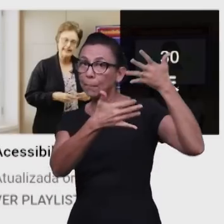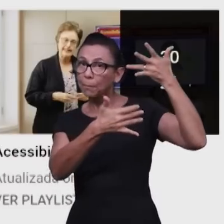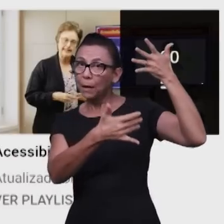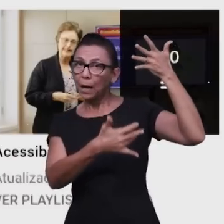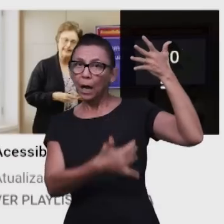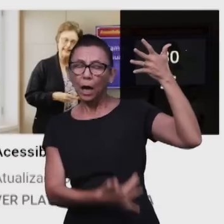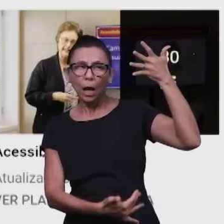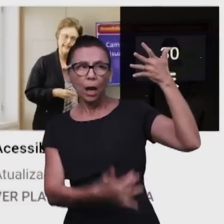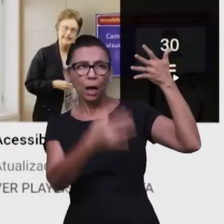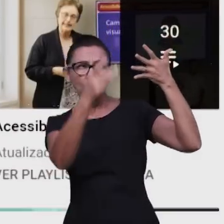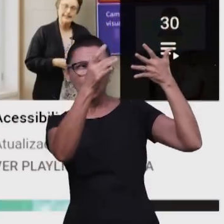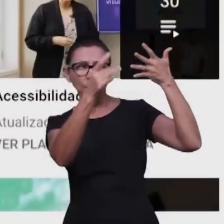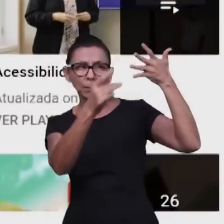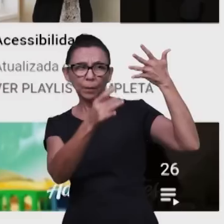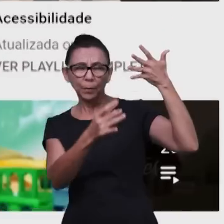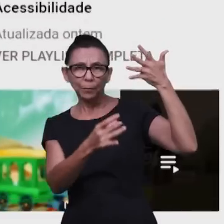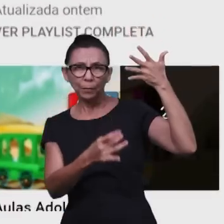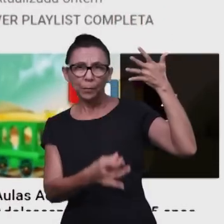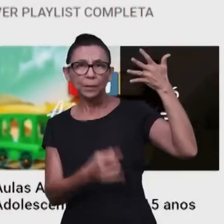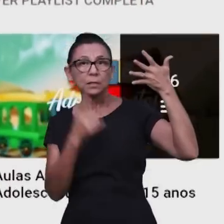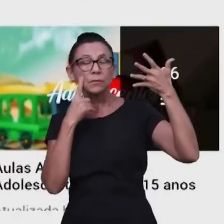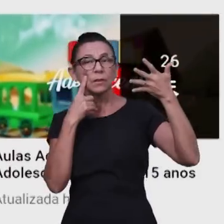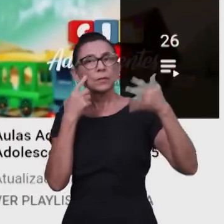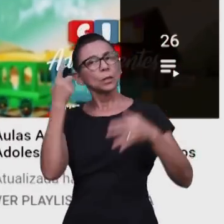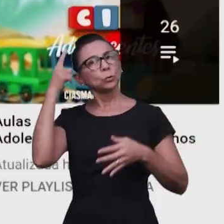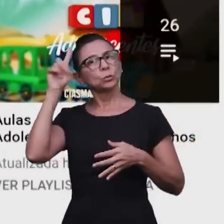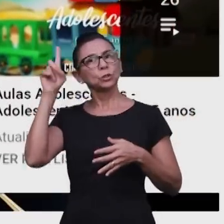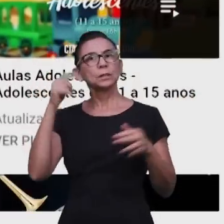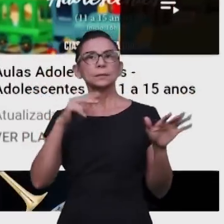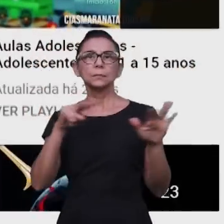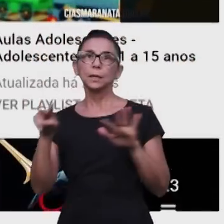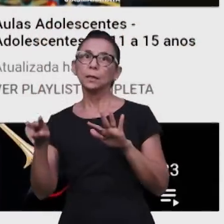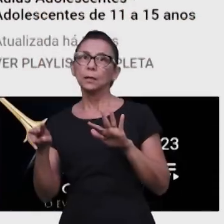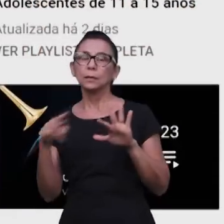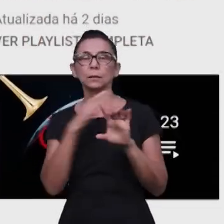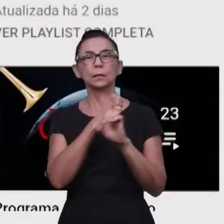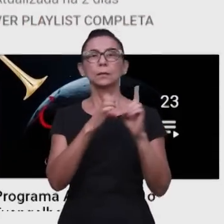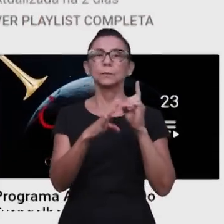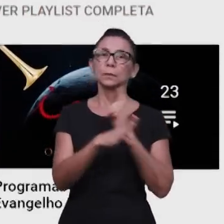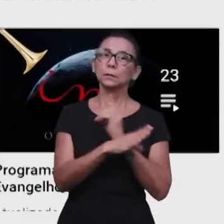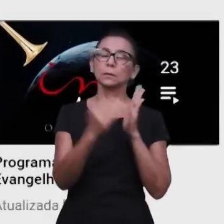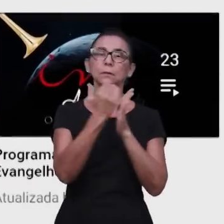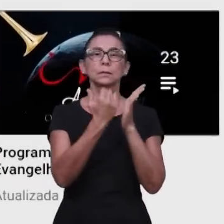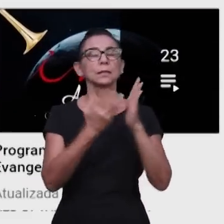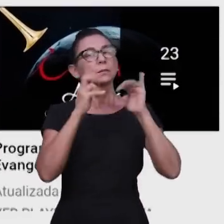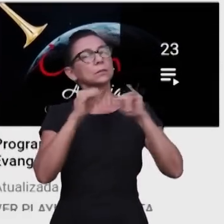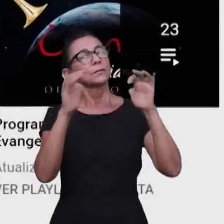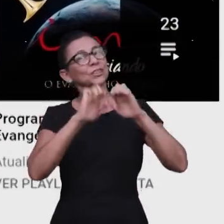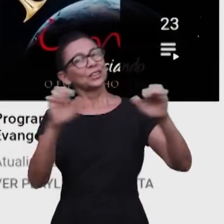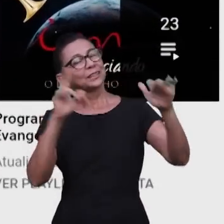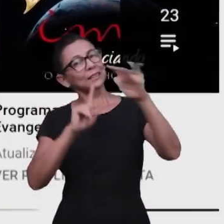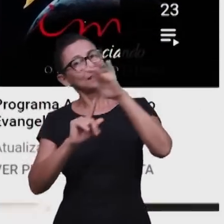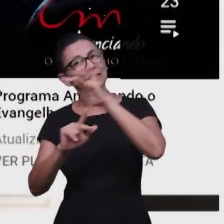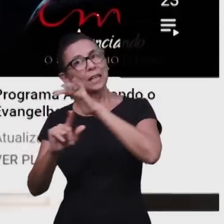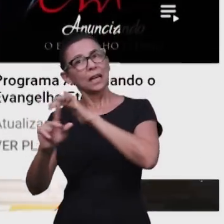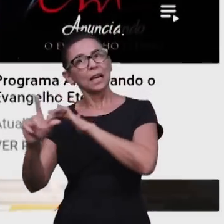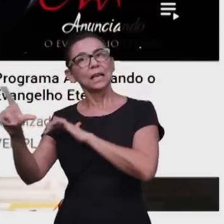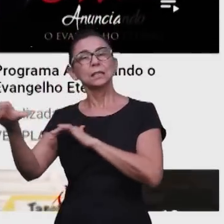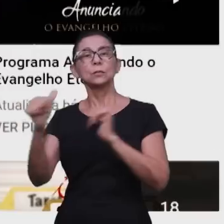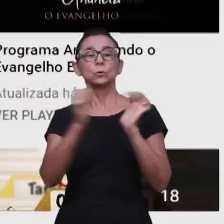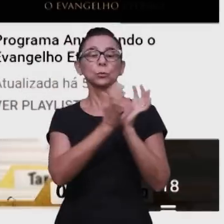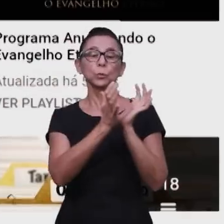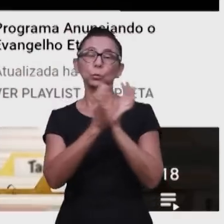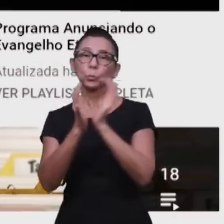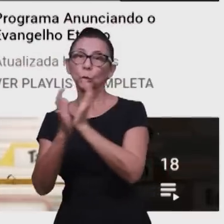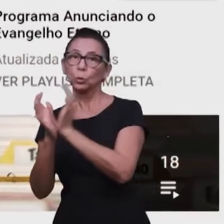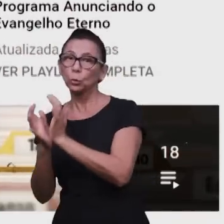lá está organizado. Pelos dias da semana, EBDs, programa anunciando o Evangelho Eterno, aula das